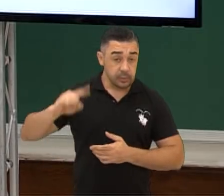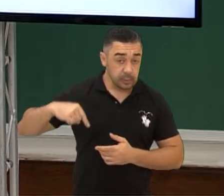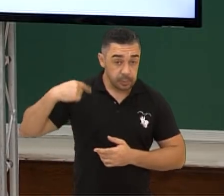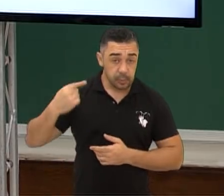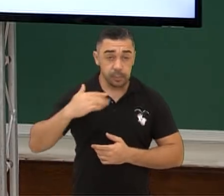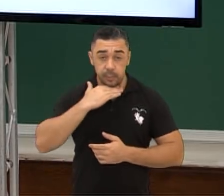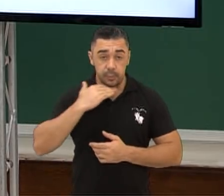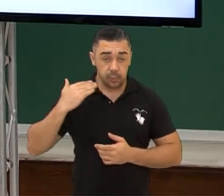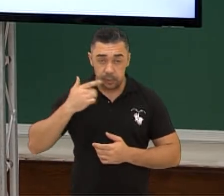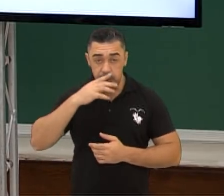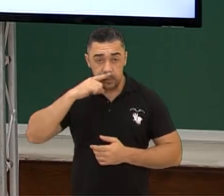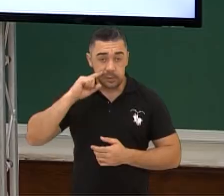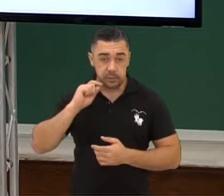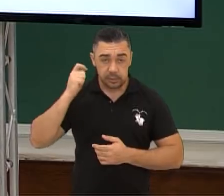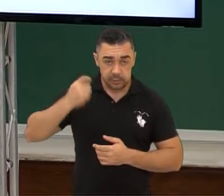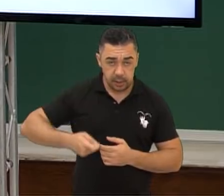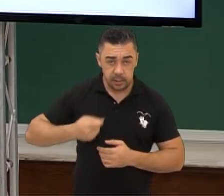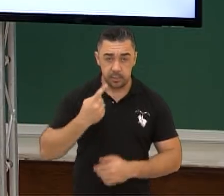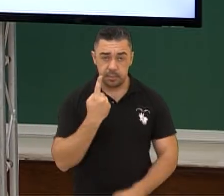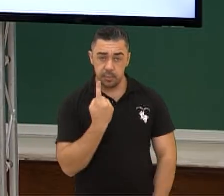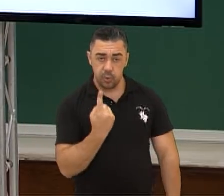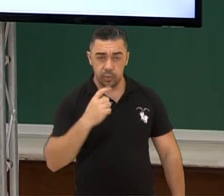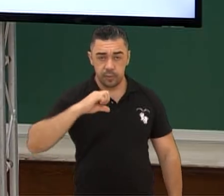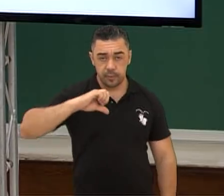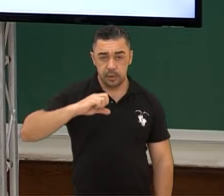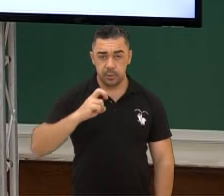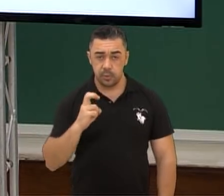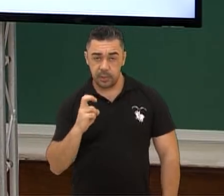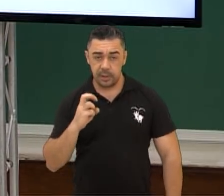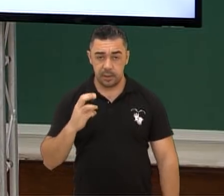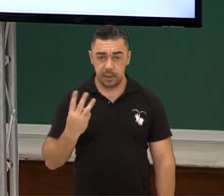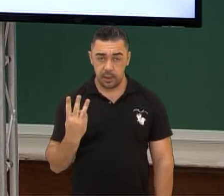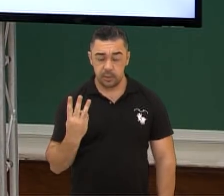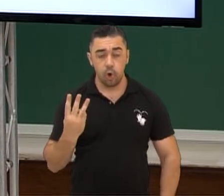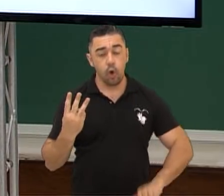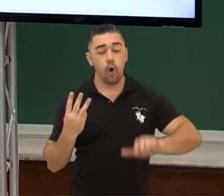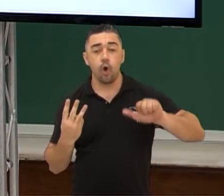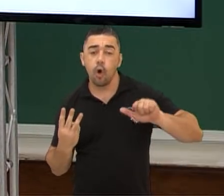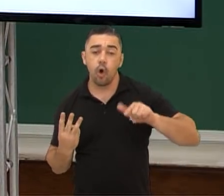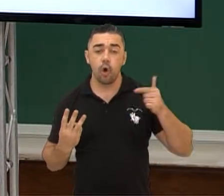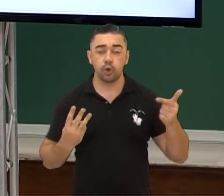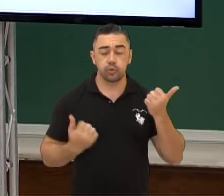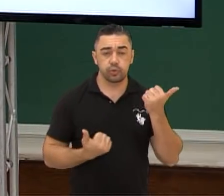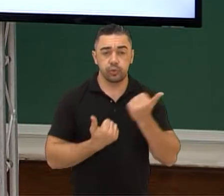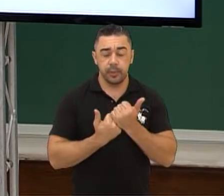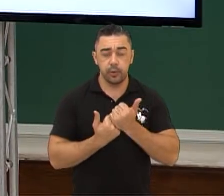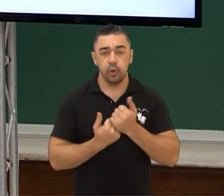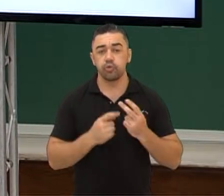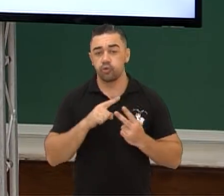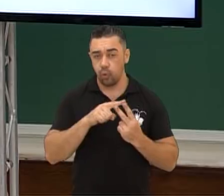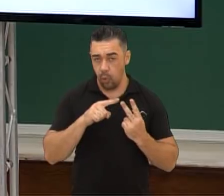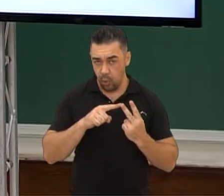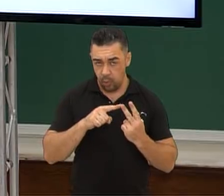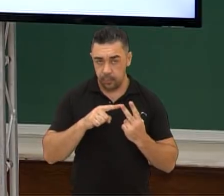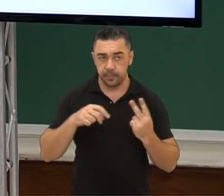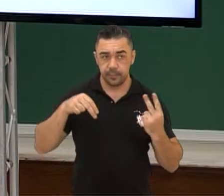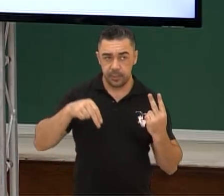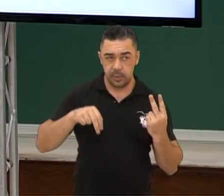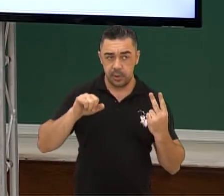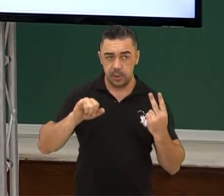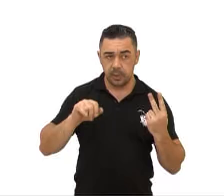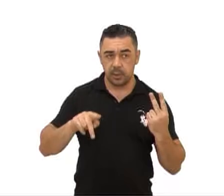foi em 1953, a União Soviética passou por outros líderes. 2 tiveram destaque: